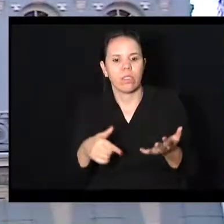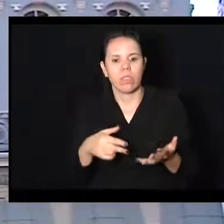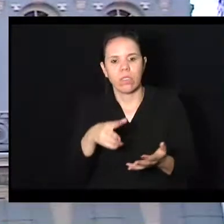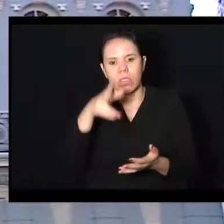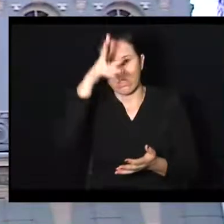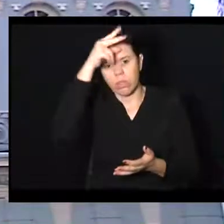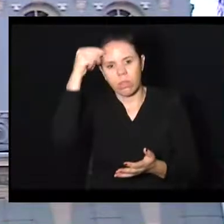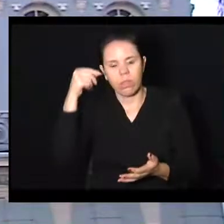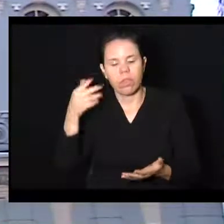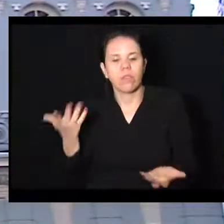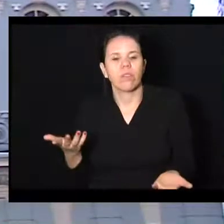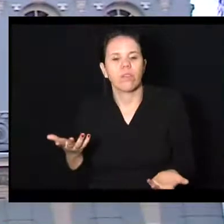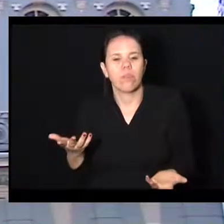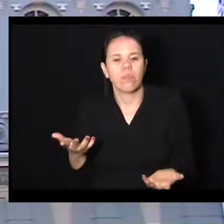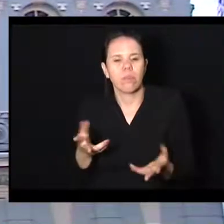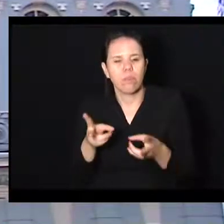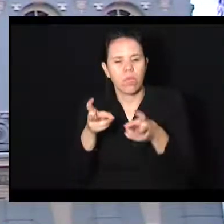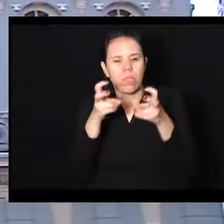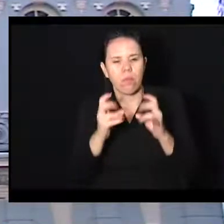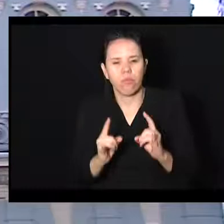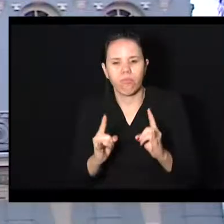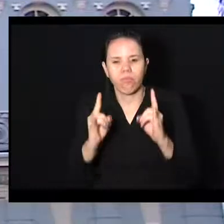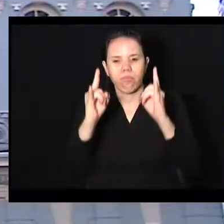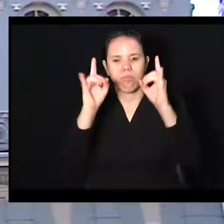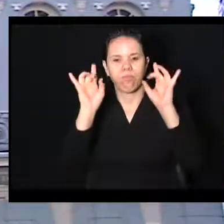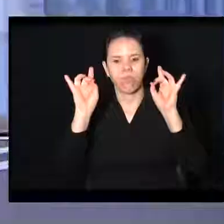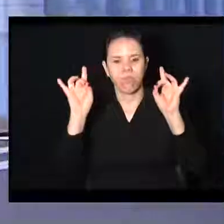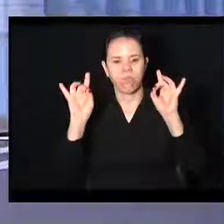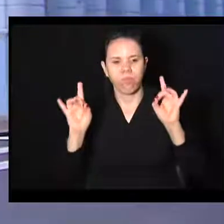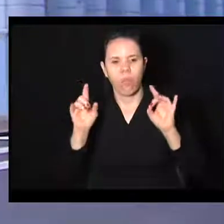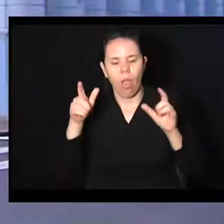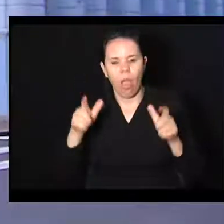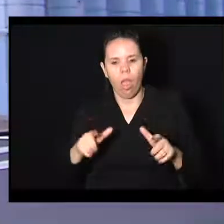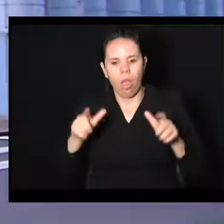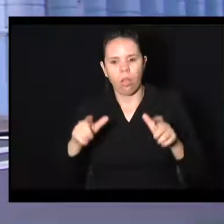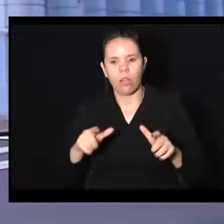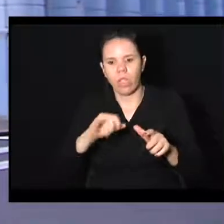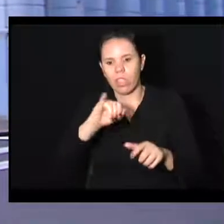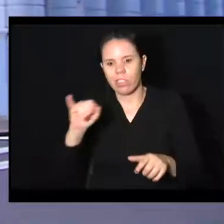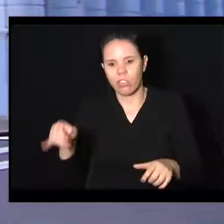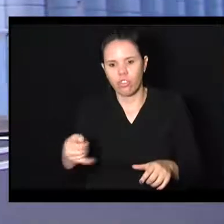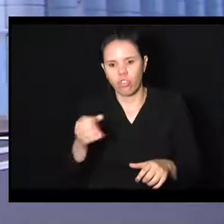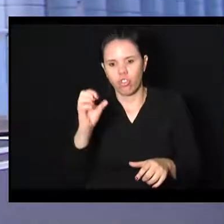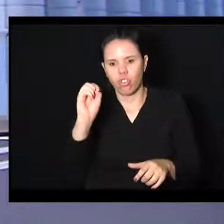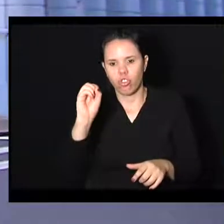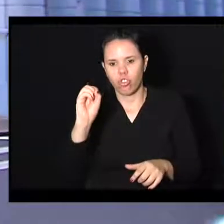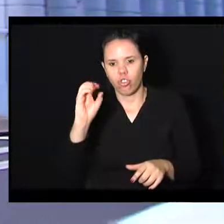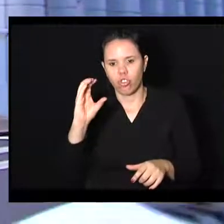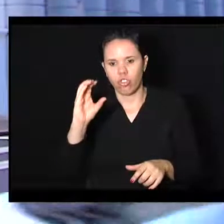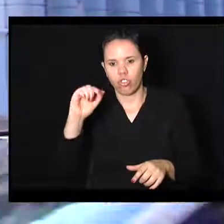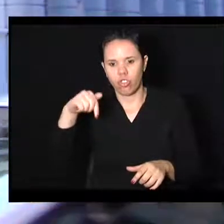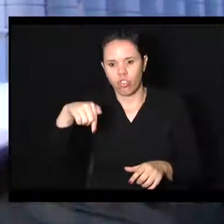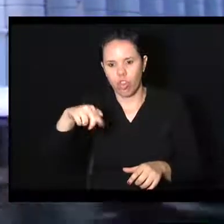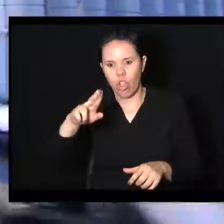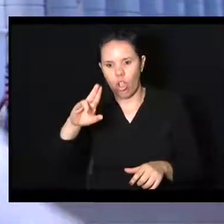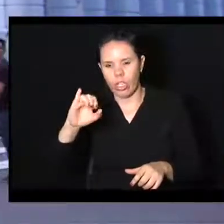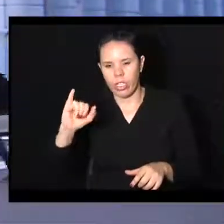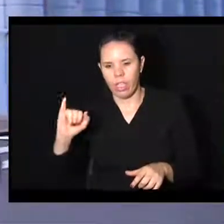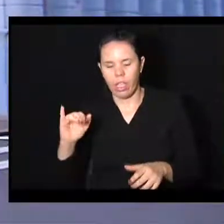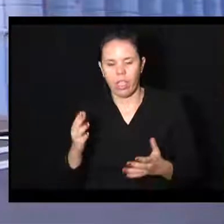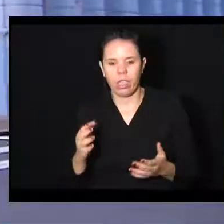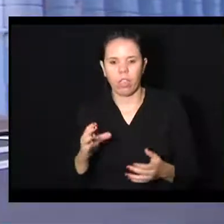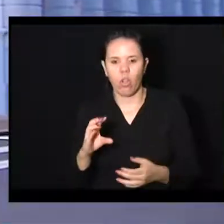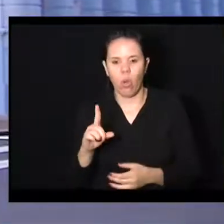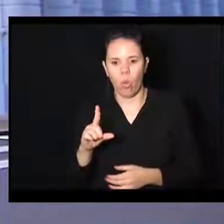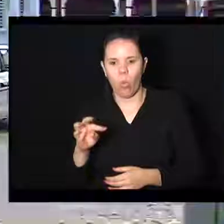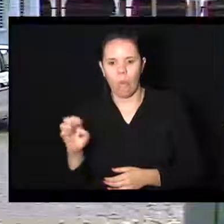prédio que de longe chama a atenção. Este é o Jockey Club, um dos mais belos patrimônio histórico e cultural de Campinas.